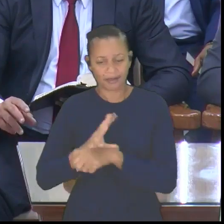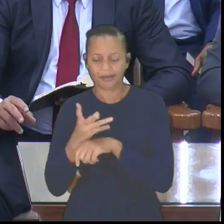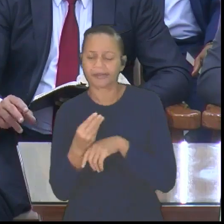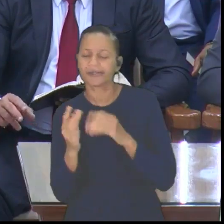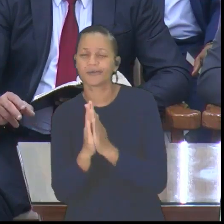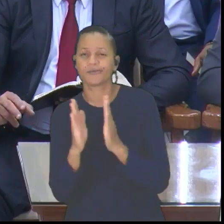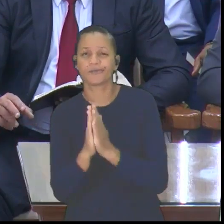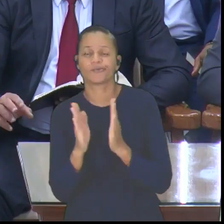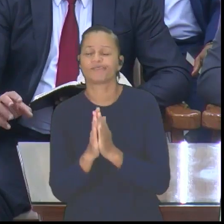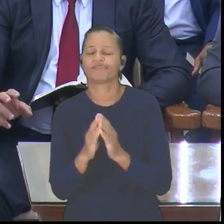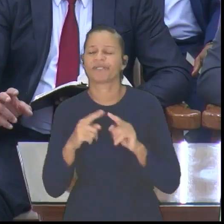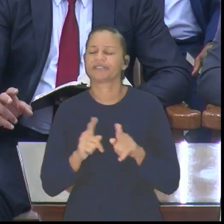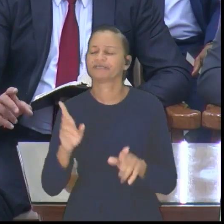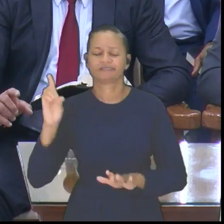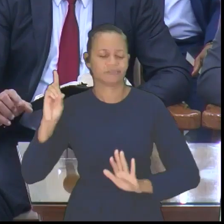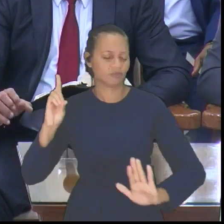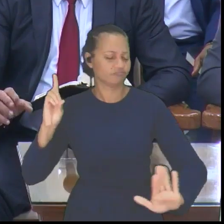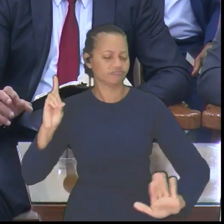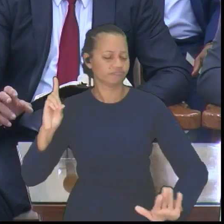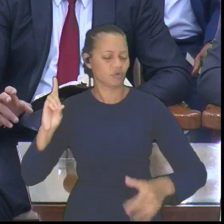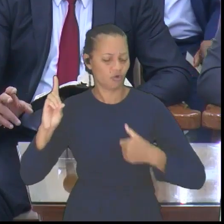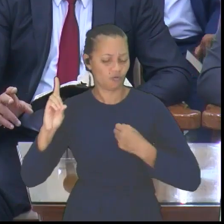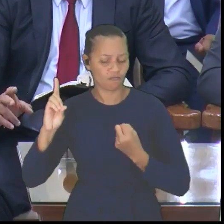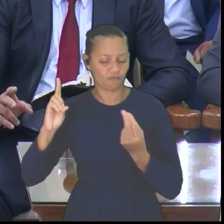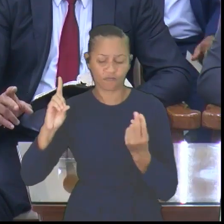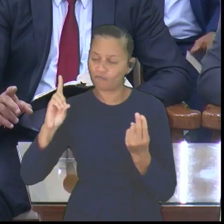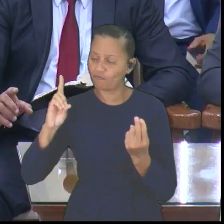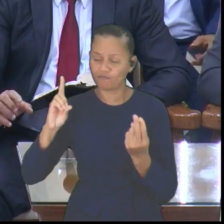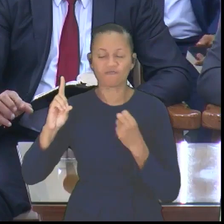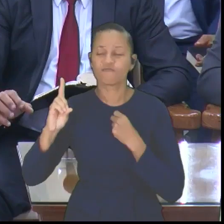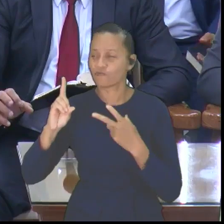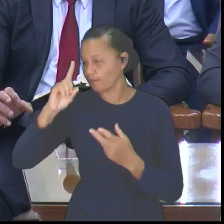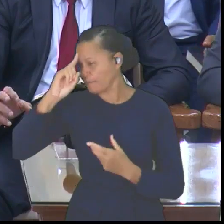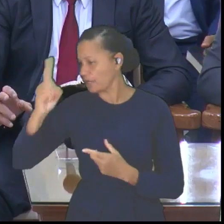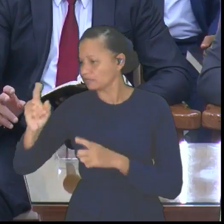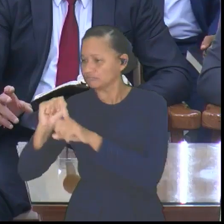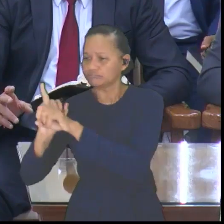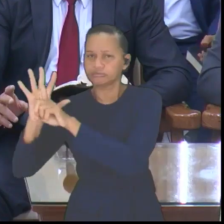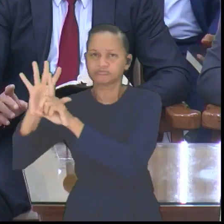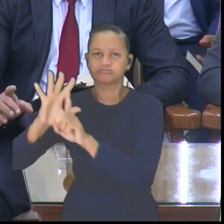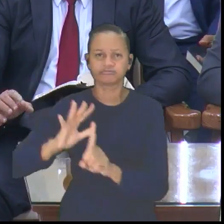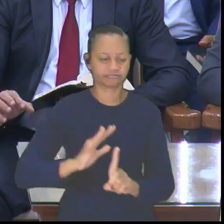Ele disse, não, eu vou intervir. Eu enviarei um anjo.